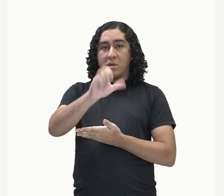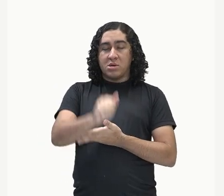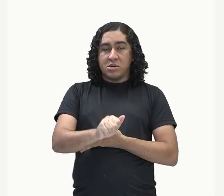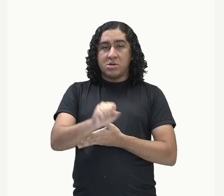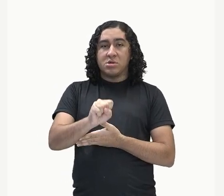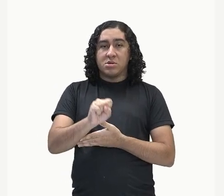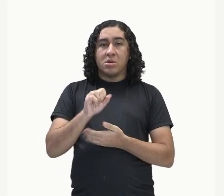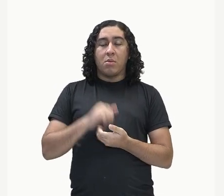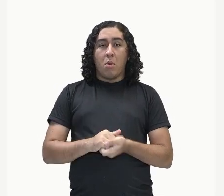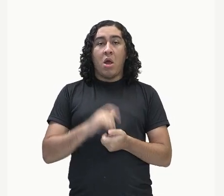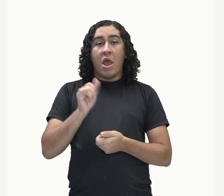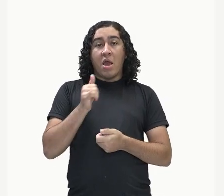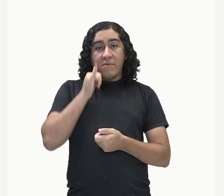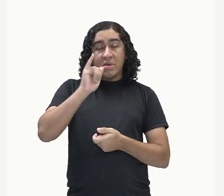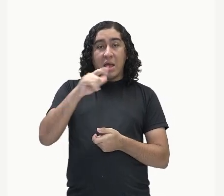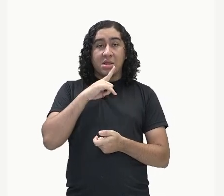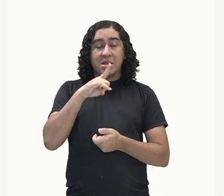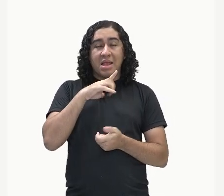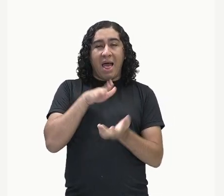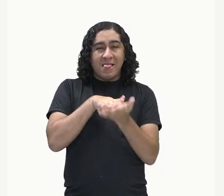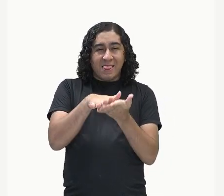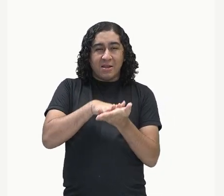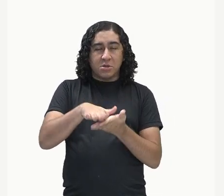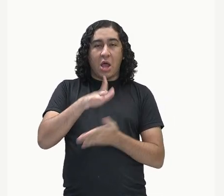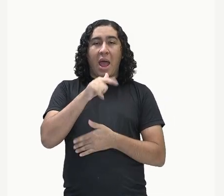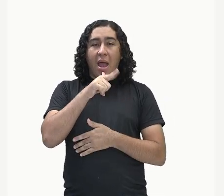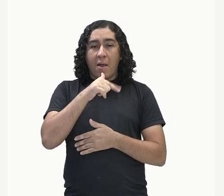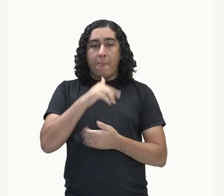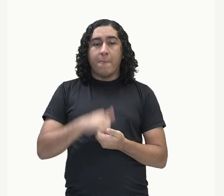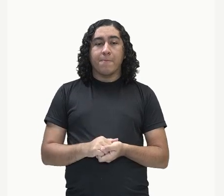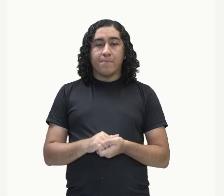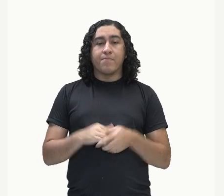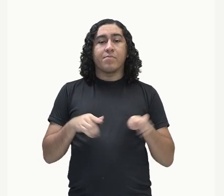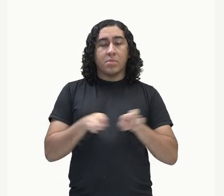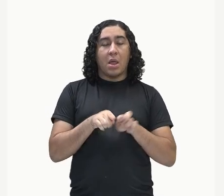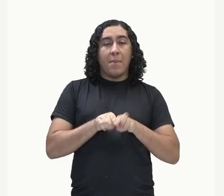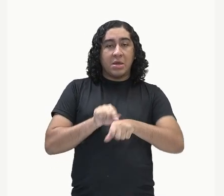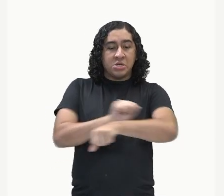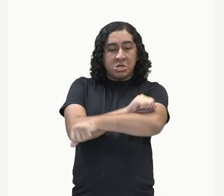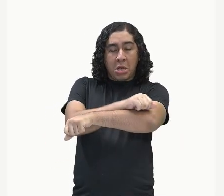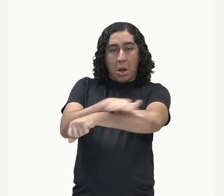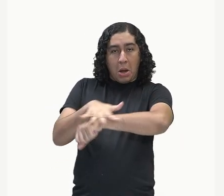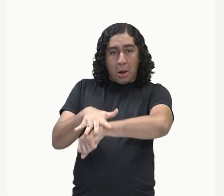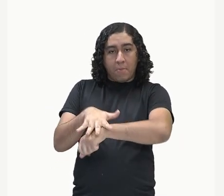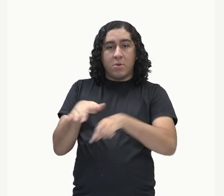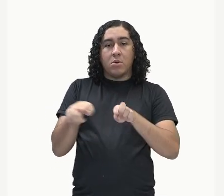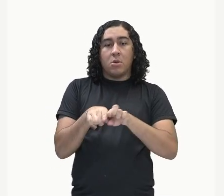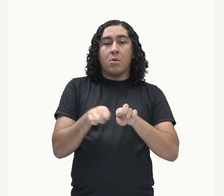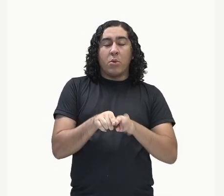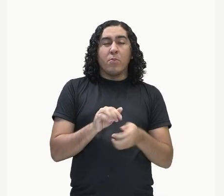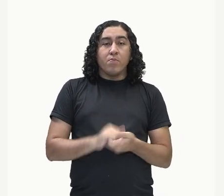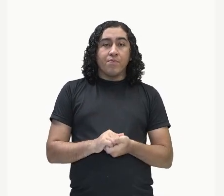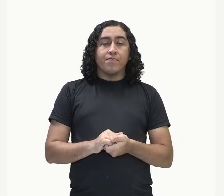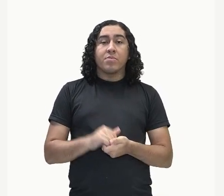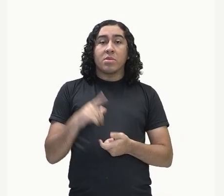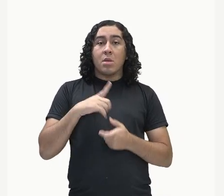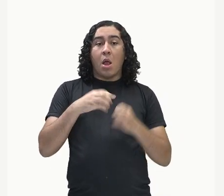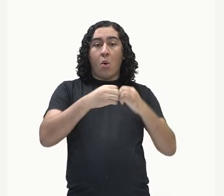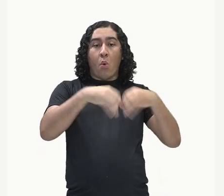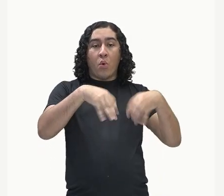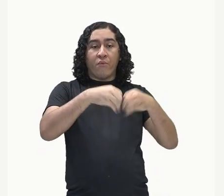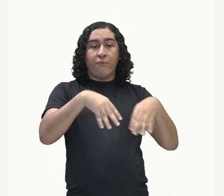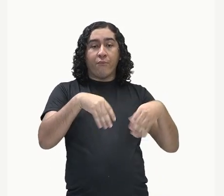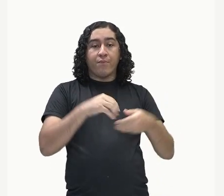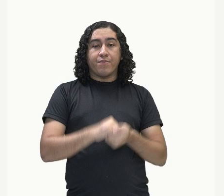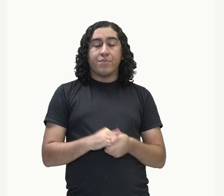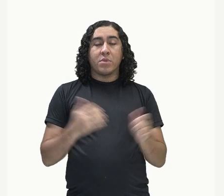atrito com a água, escamas finas e flexíveis, e a maioria das espécies é ovípara,